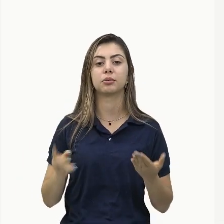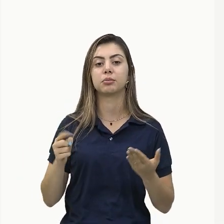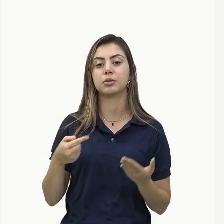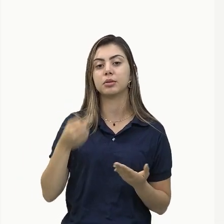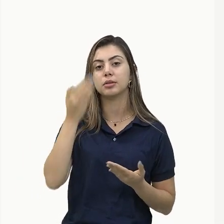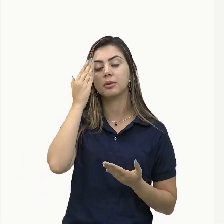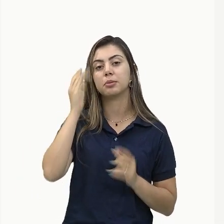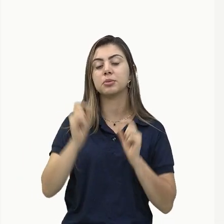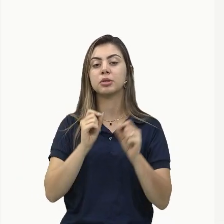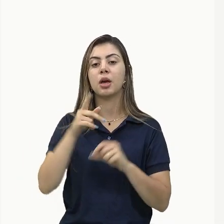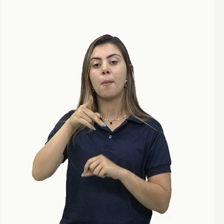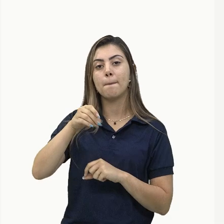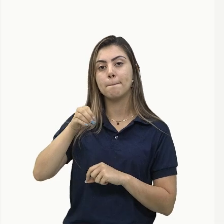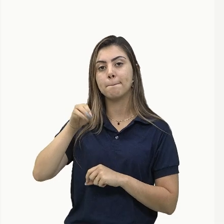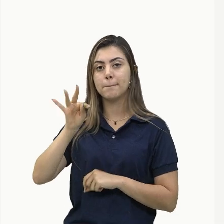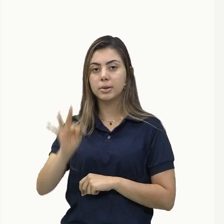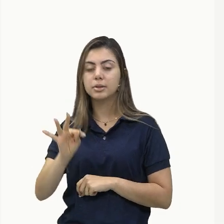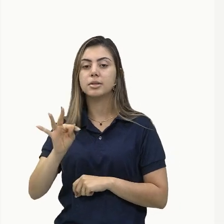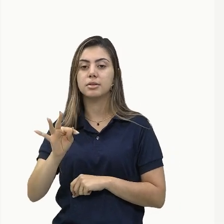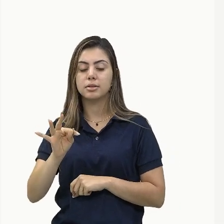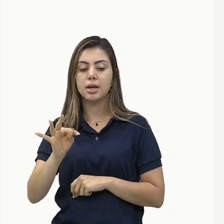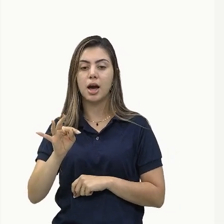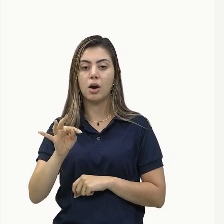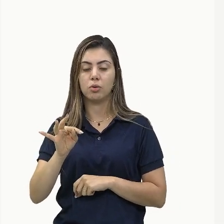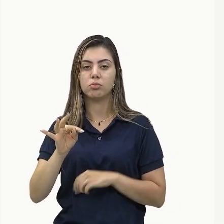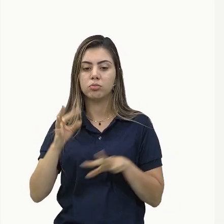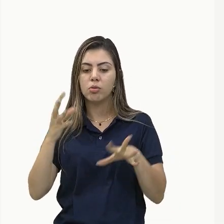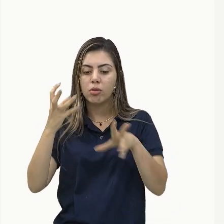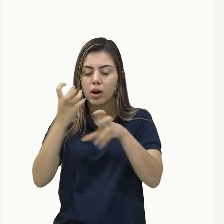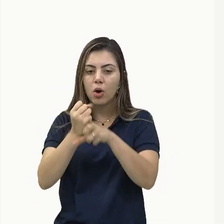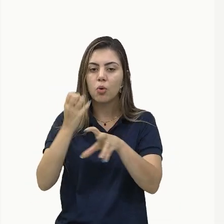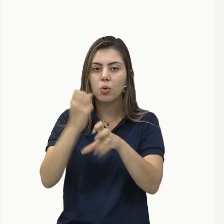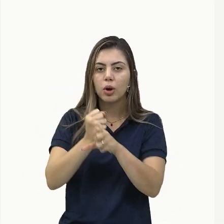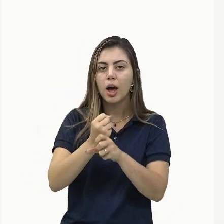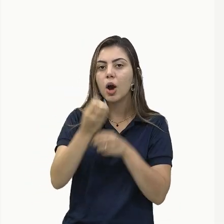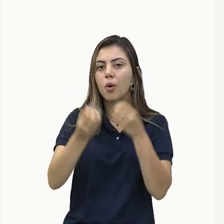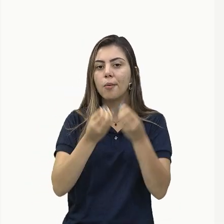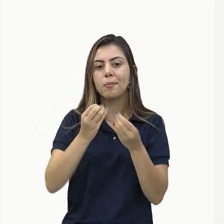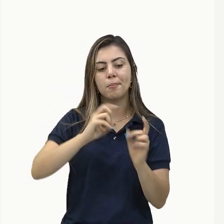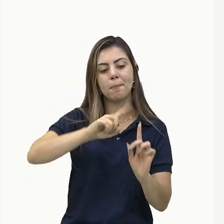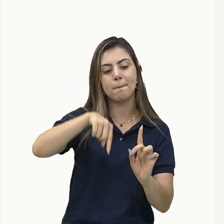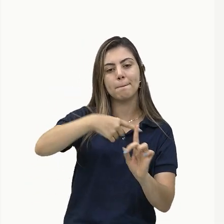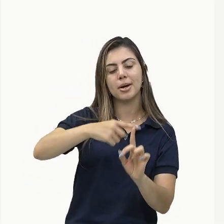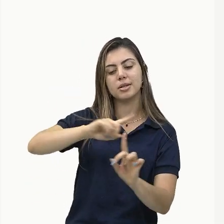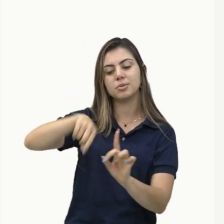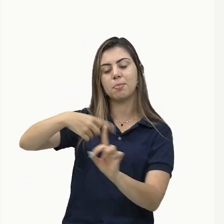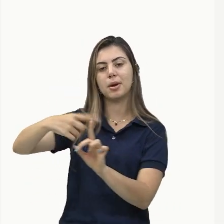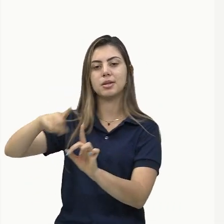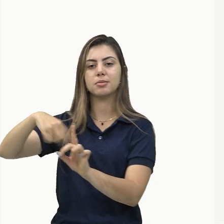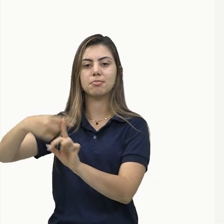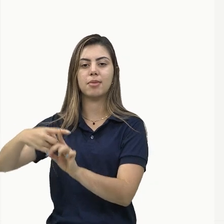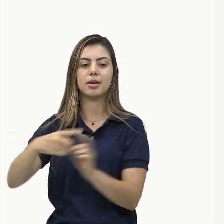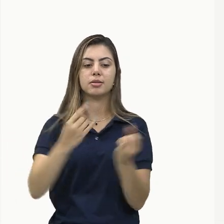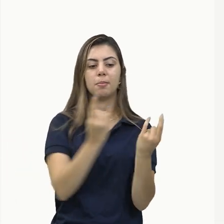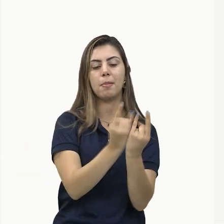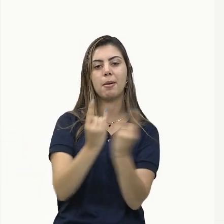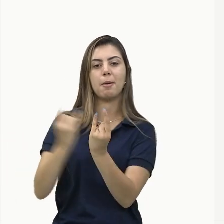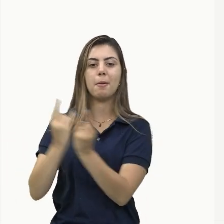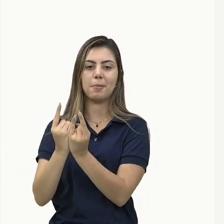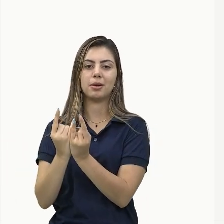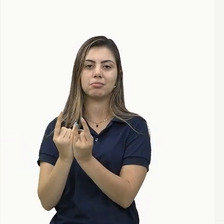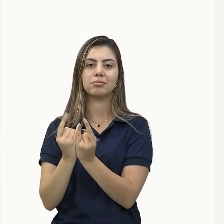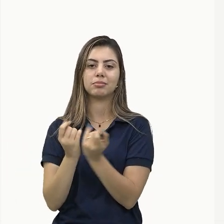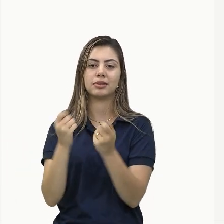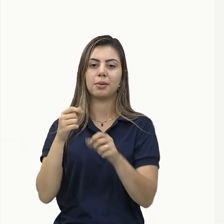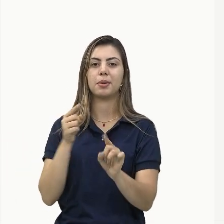potencial total do circuito é a soma das diferenças de potencial em cada um dos resistores. E aqui você observa